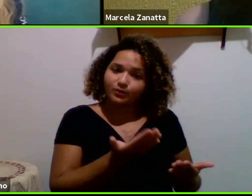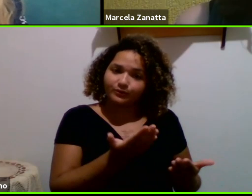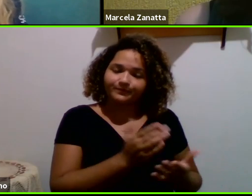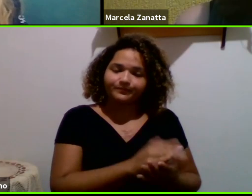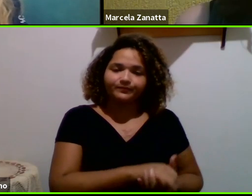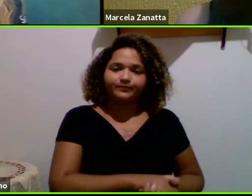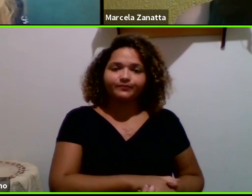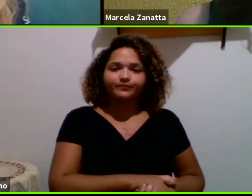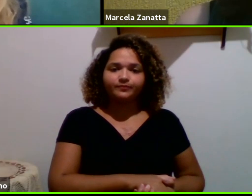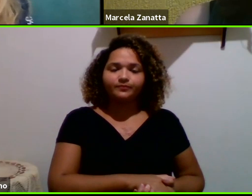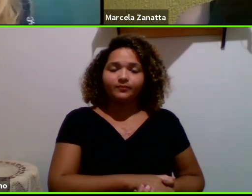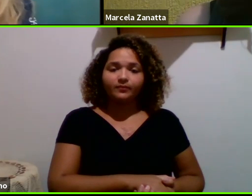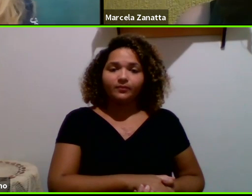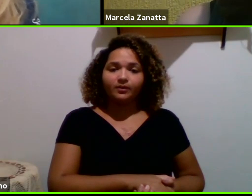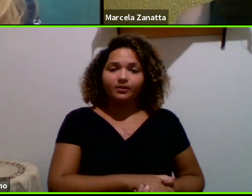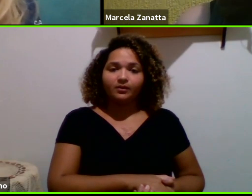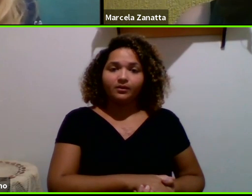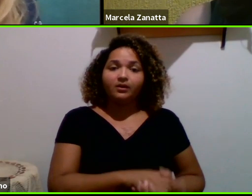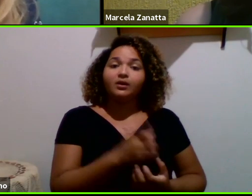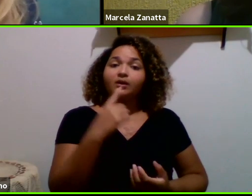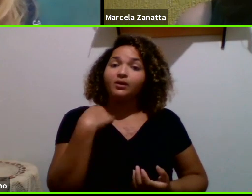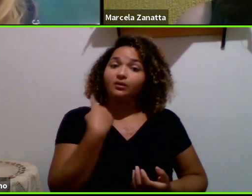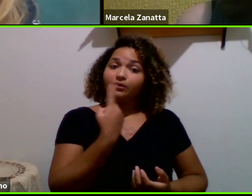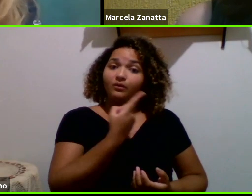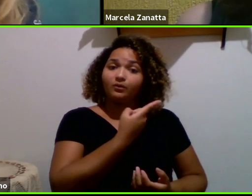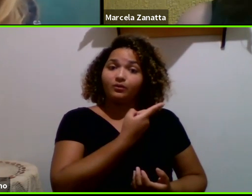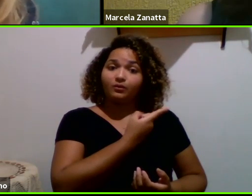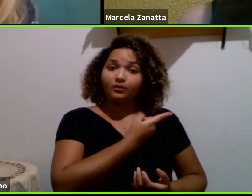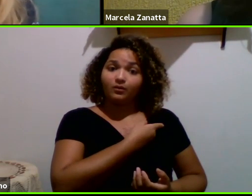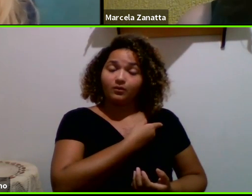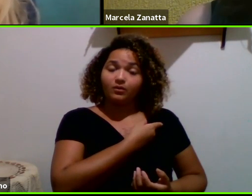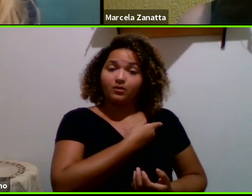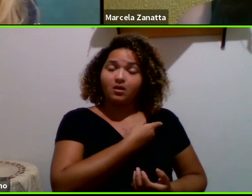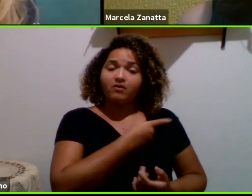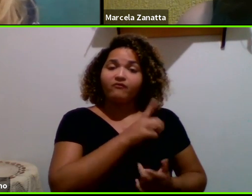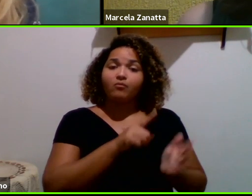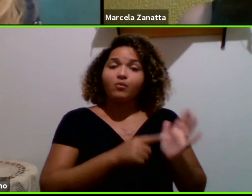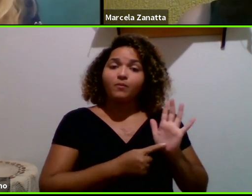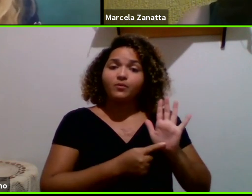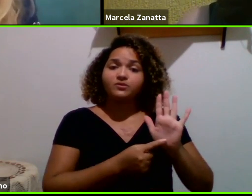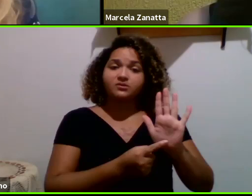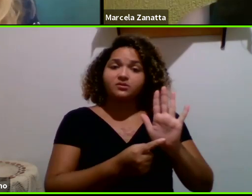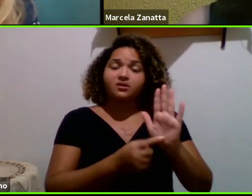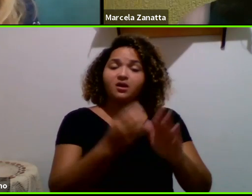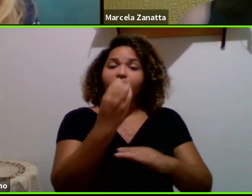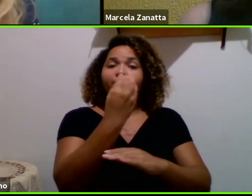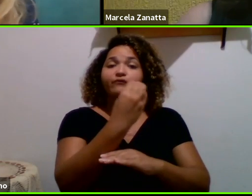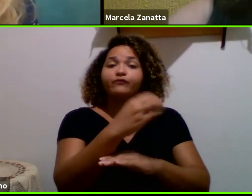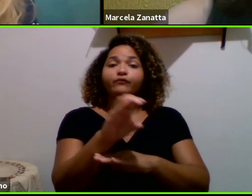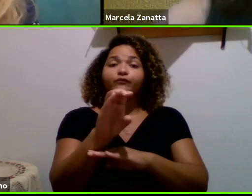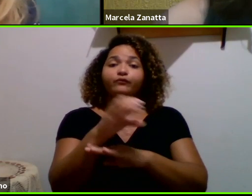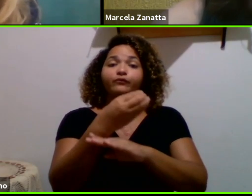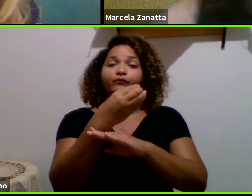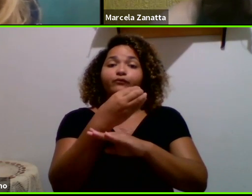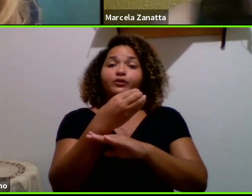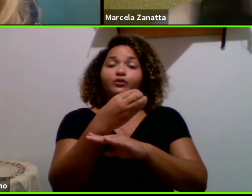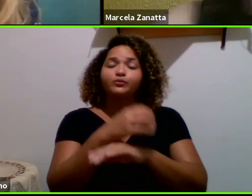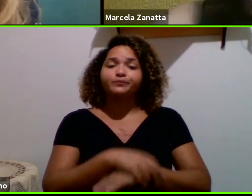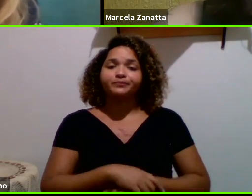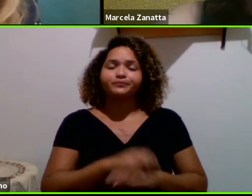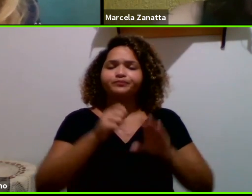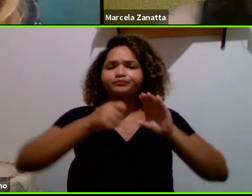vamos compartilhar com vocês 4 takes de vídeo. 4 momentos